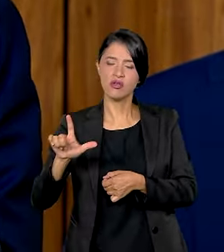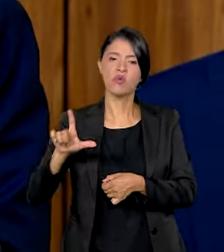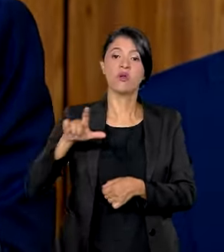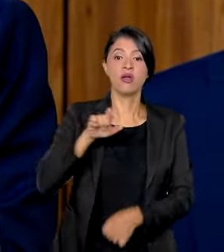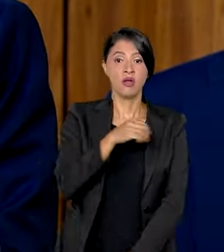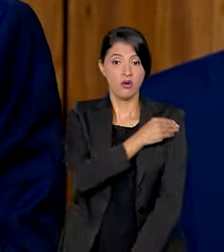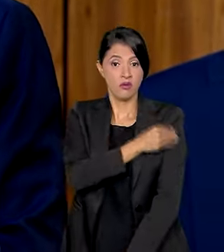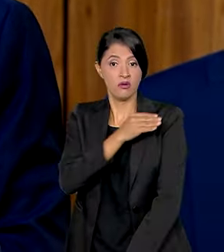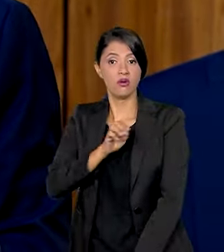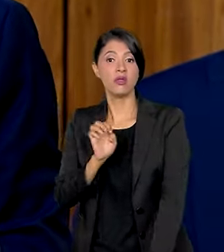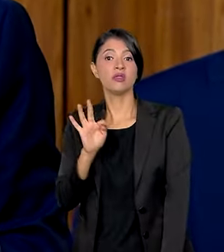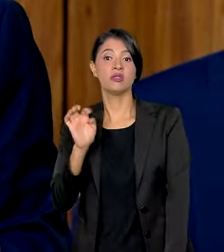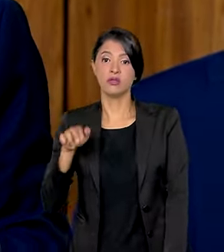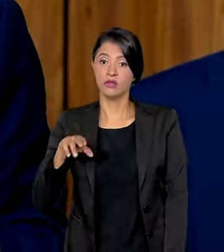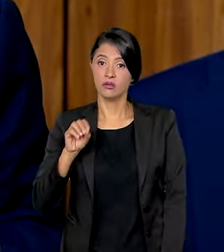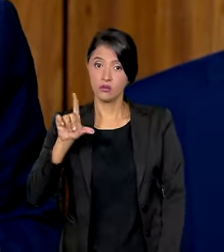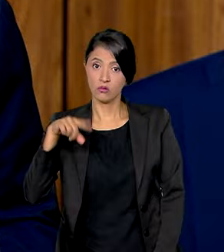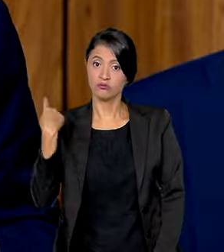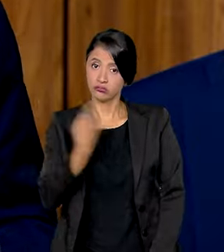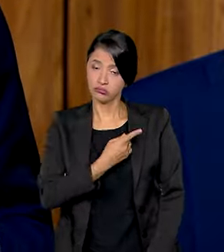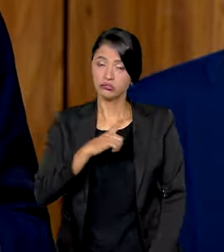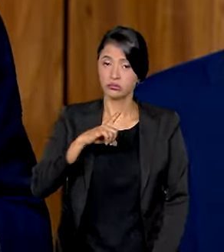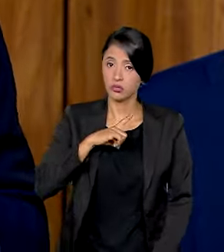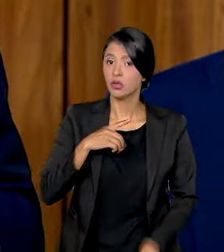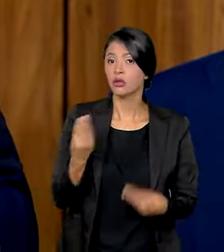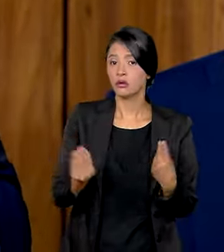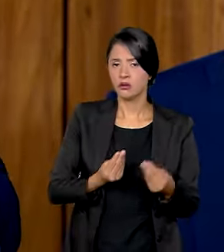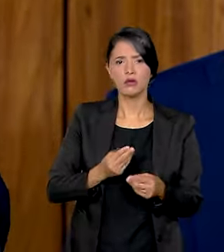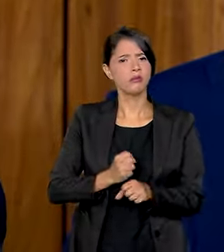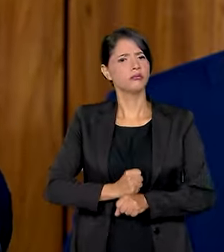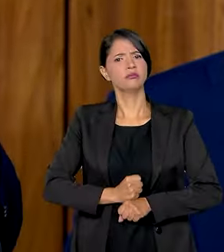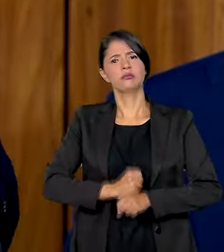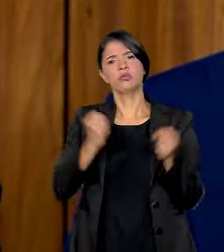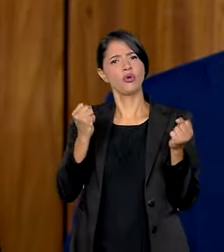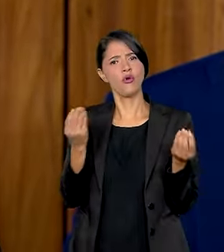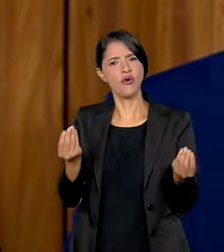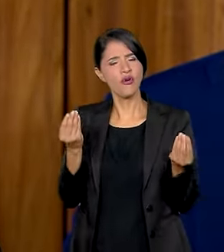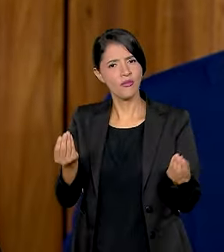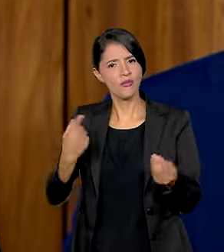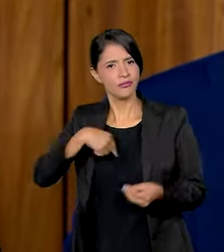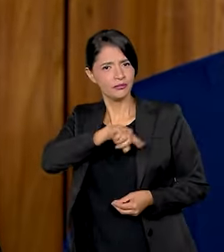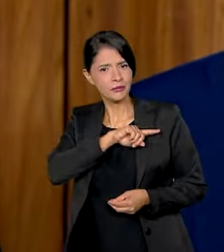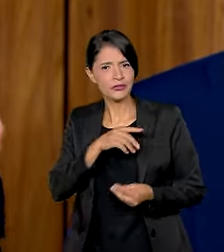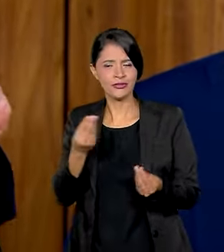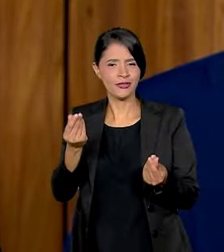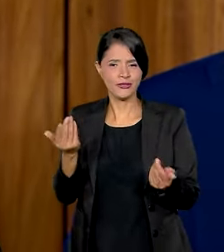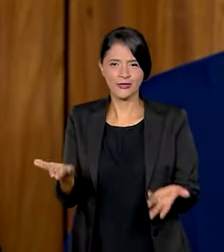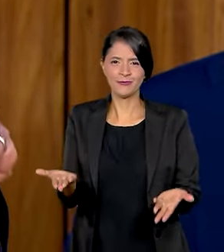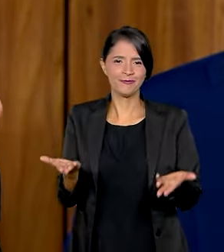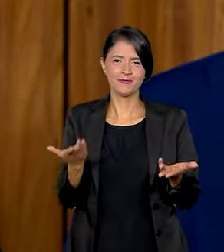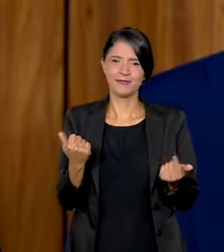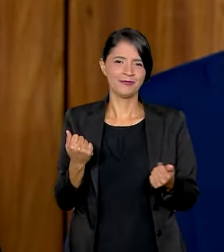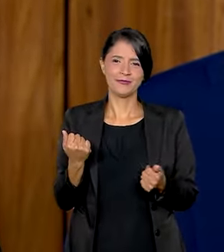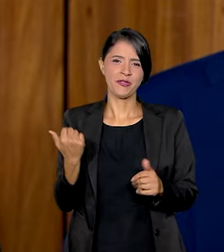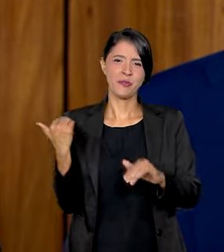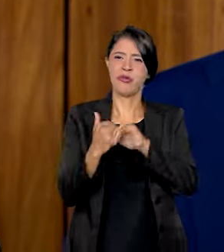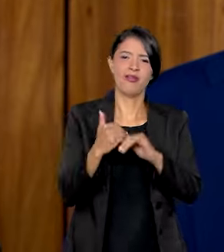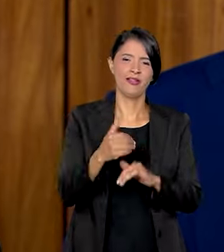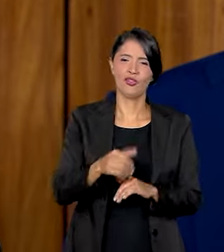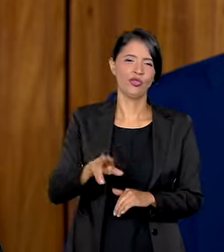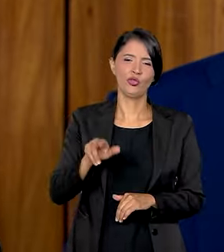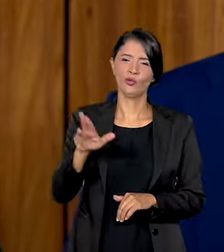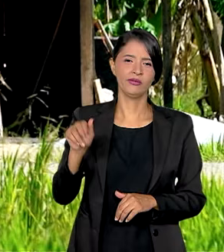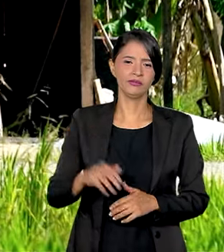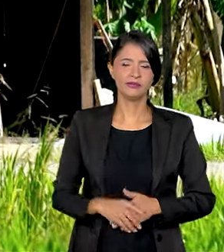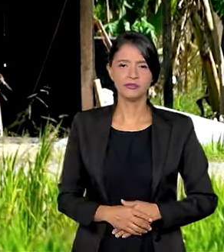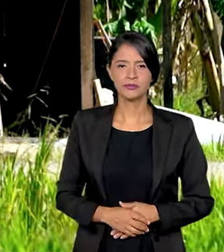tem o etanol, que nós temos, é praticamente impossível da gente ser batido